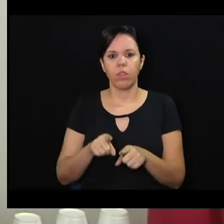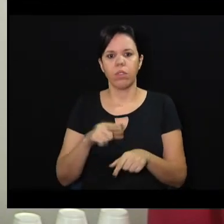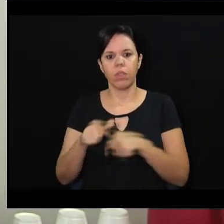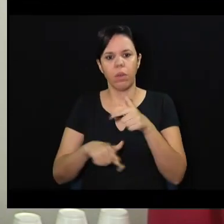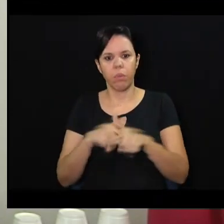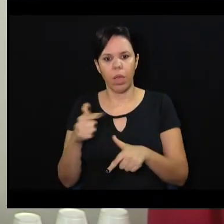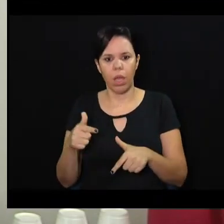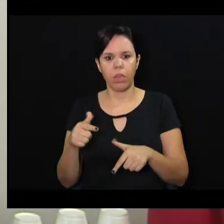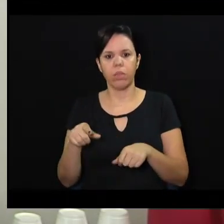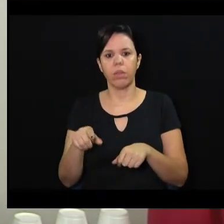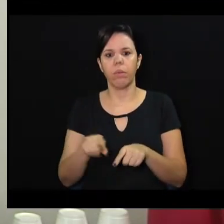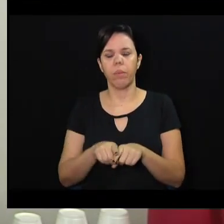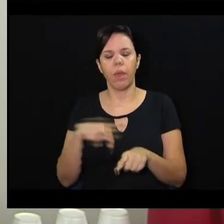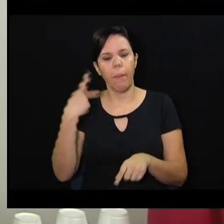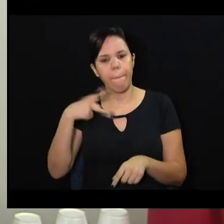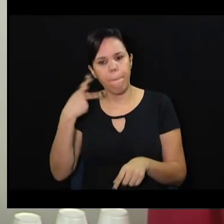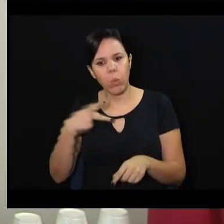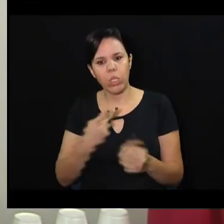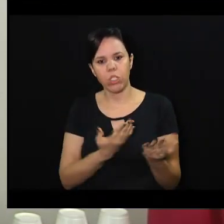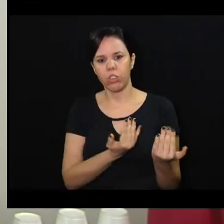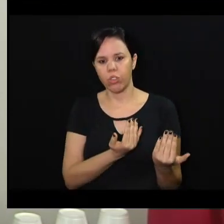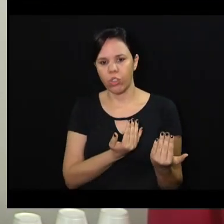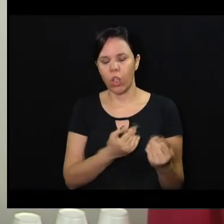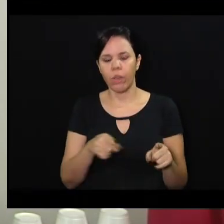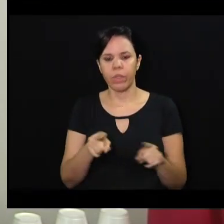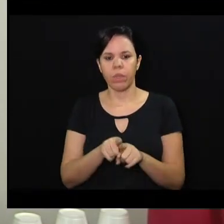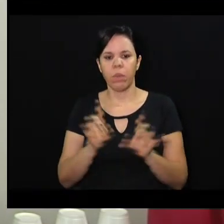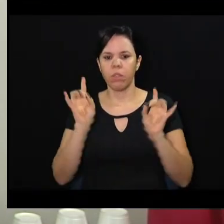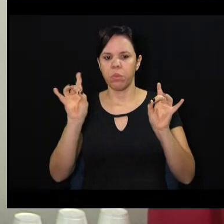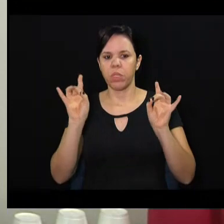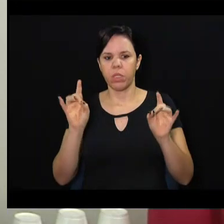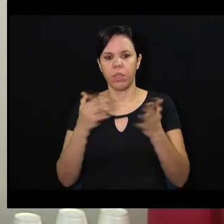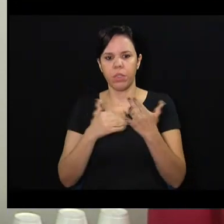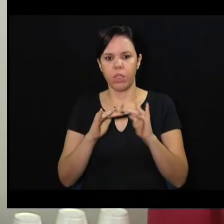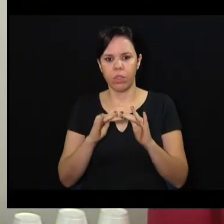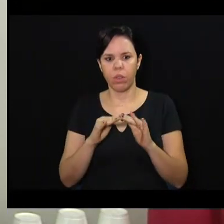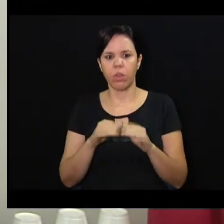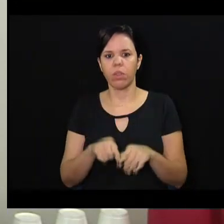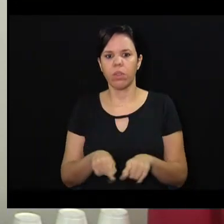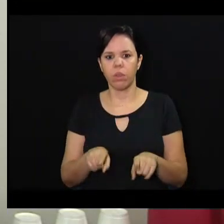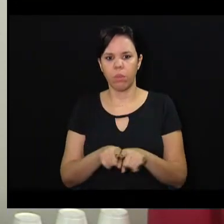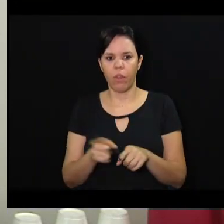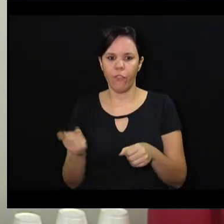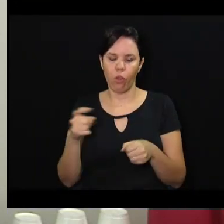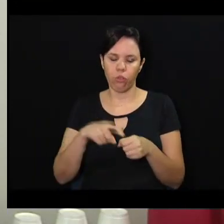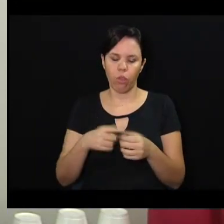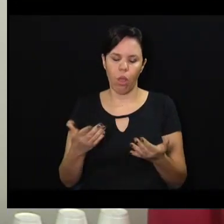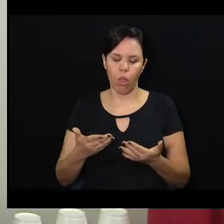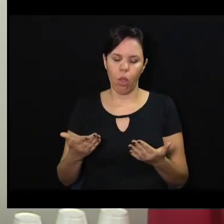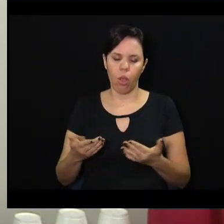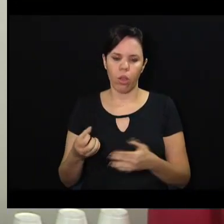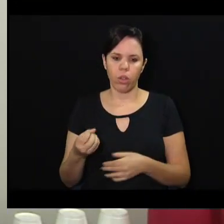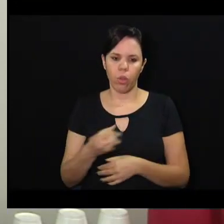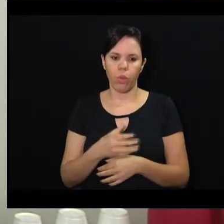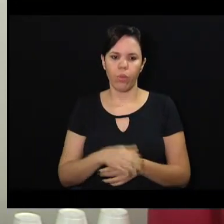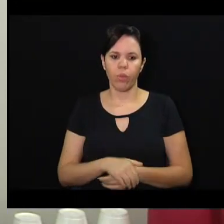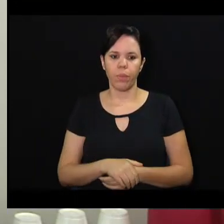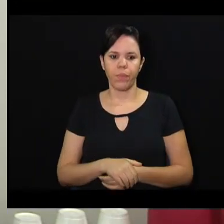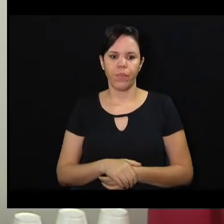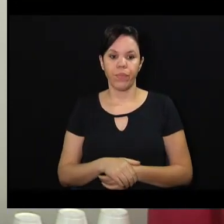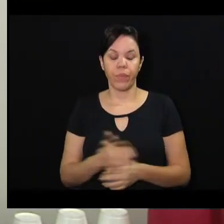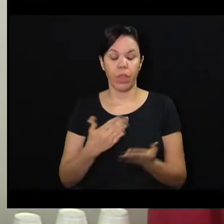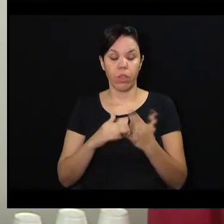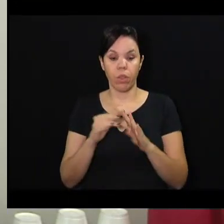ao Parlamento Jovem, que é uma grande feito da escola, que retornou recentemente. Então a escola fica como